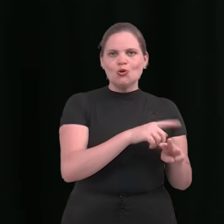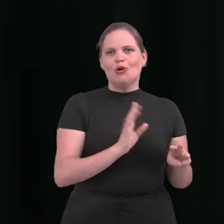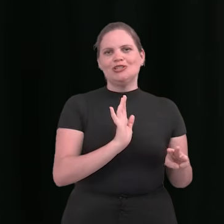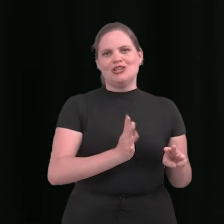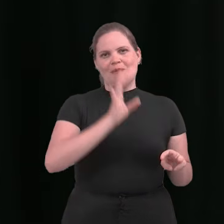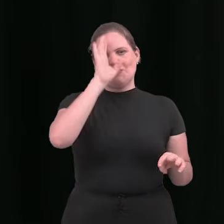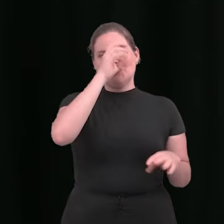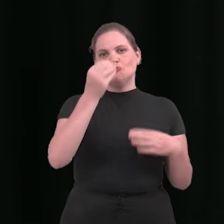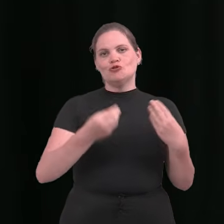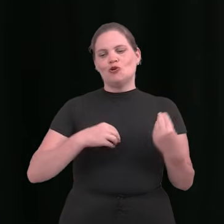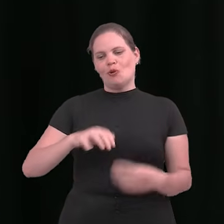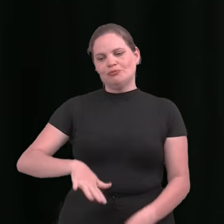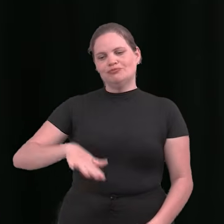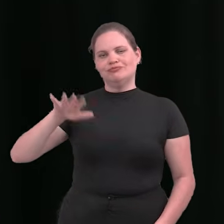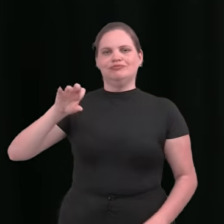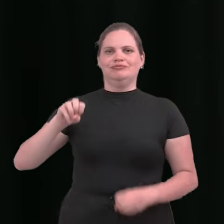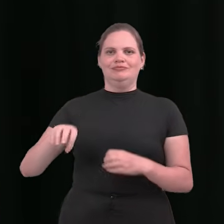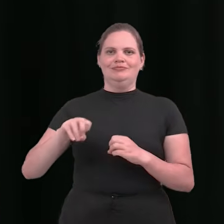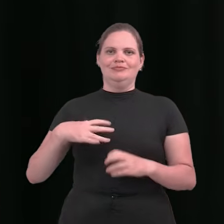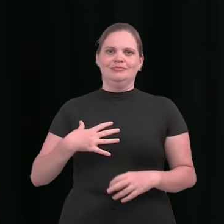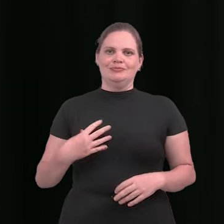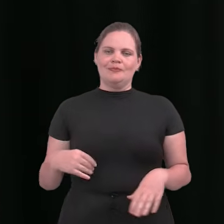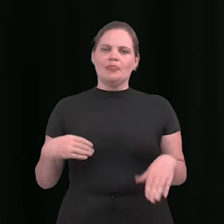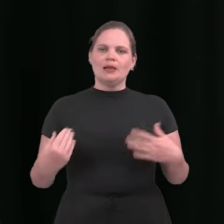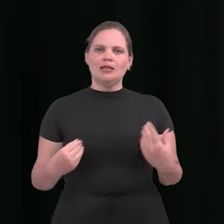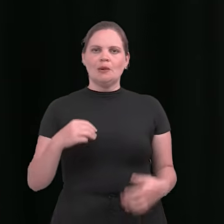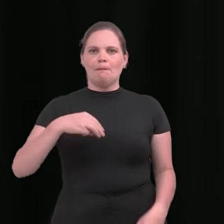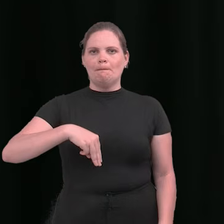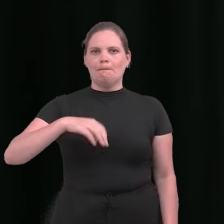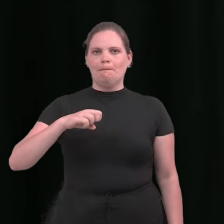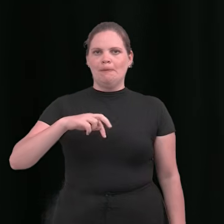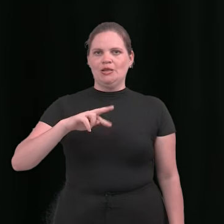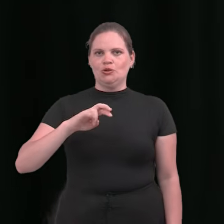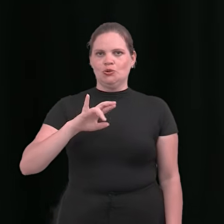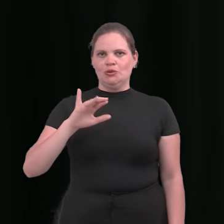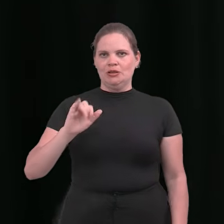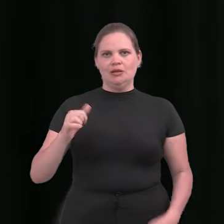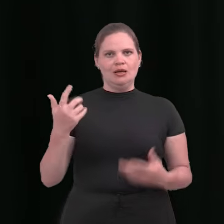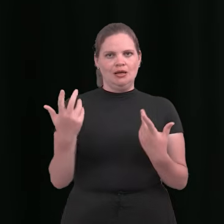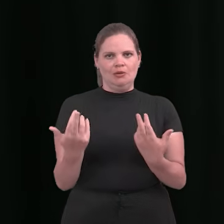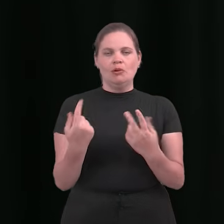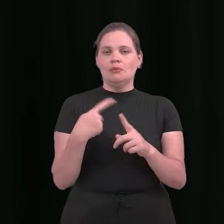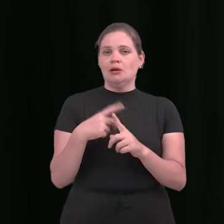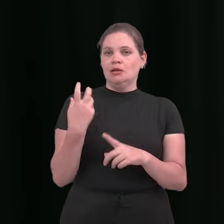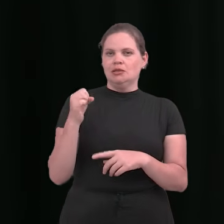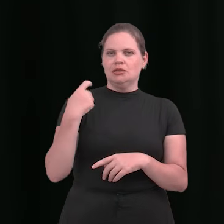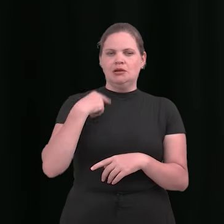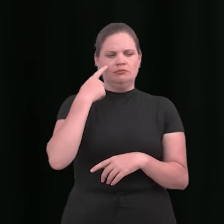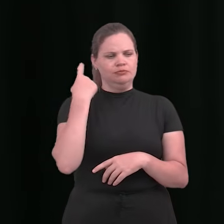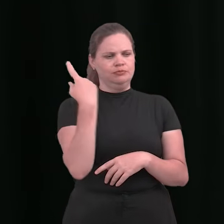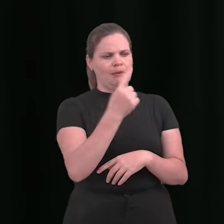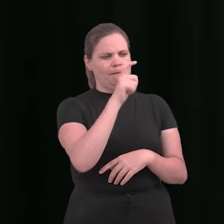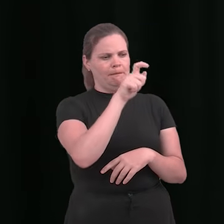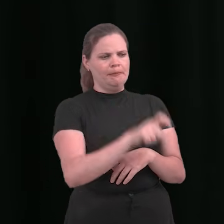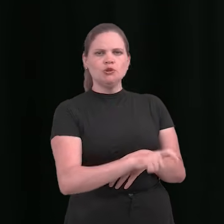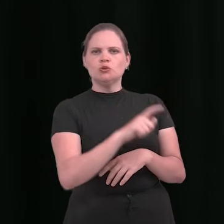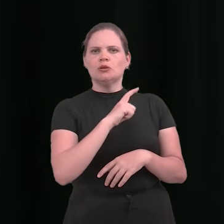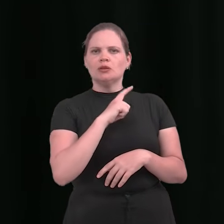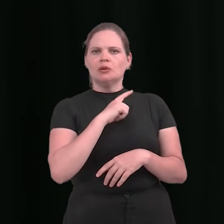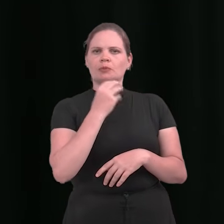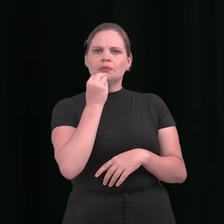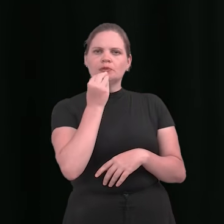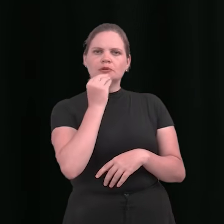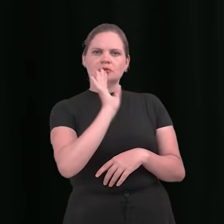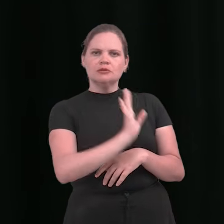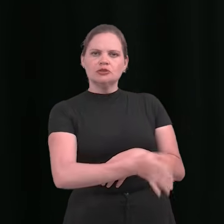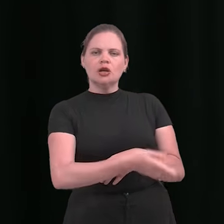tão... Então, a mentoria ela funciona dessa forma. Quando a gente encontra com alguém que já teve a oportunidade ou que está trilhando um